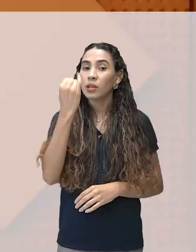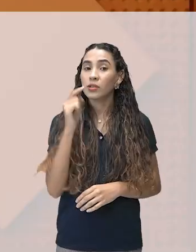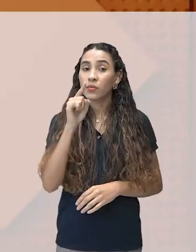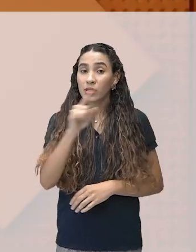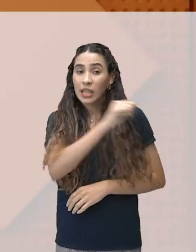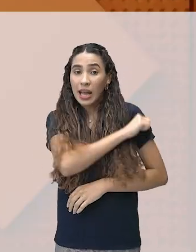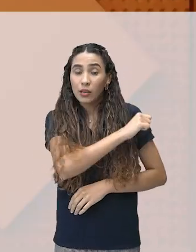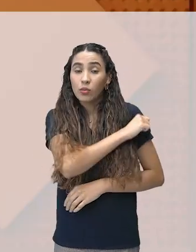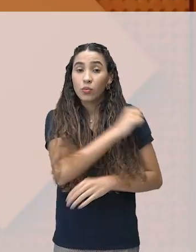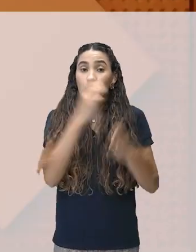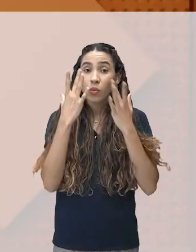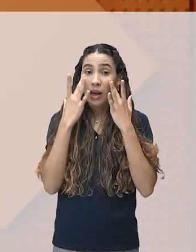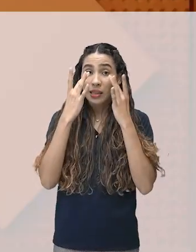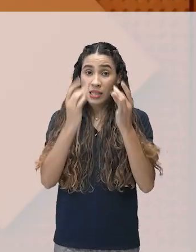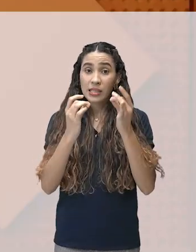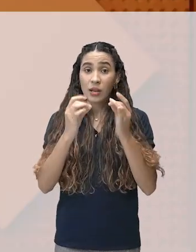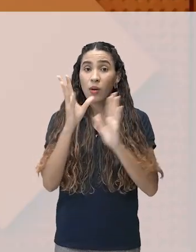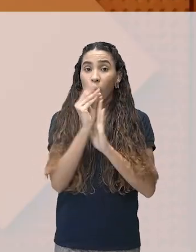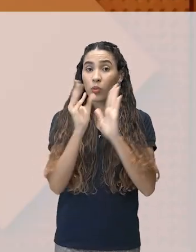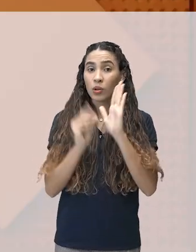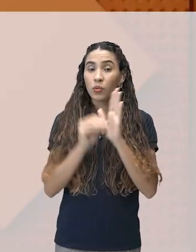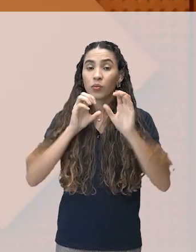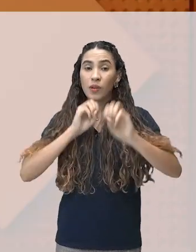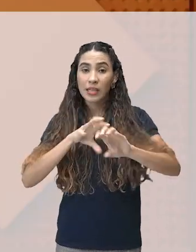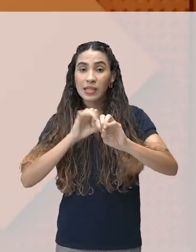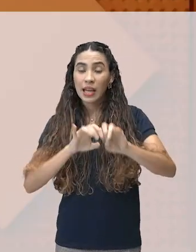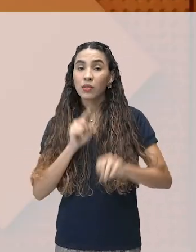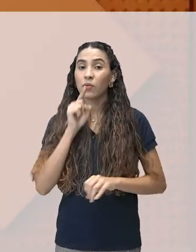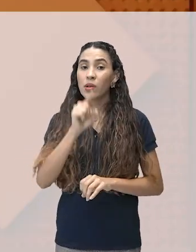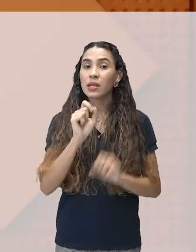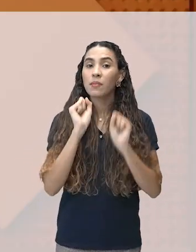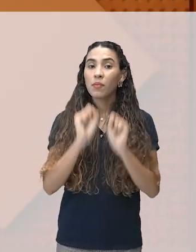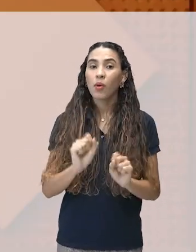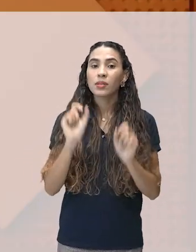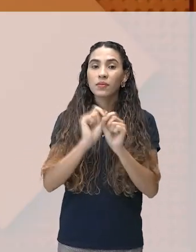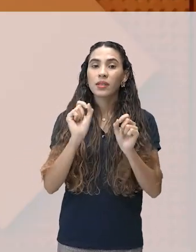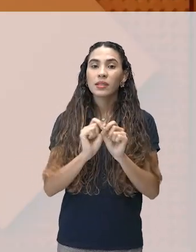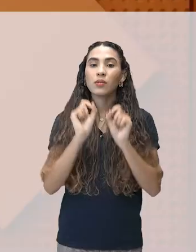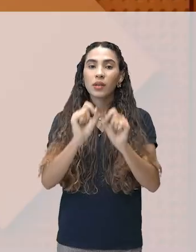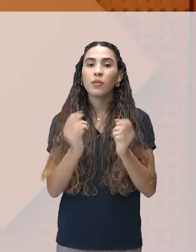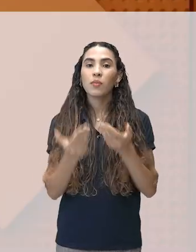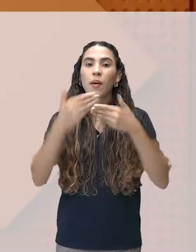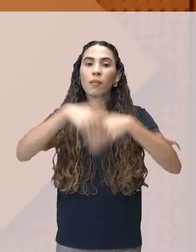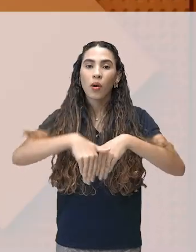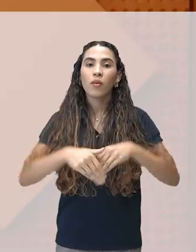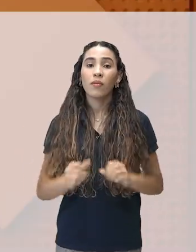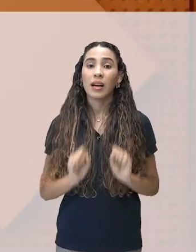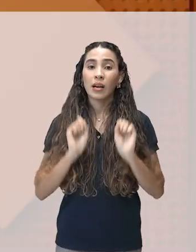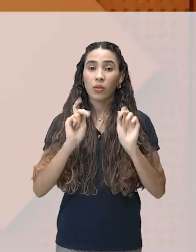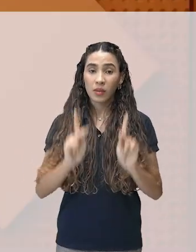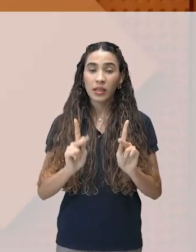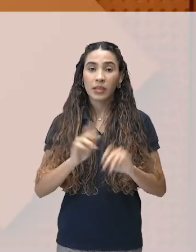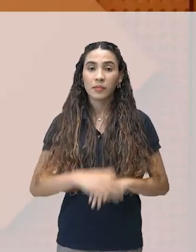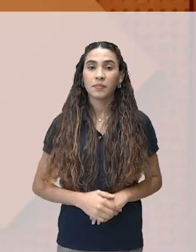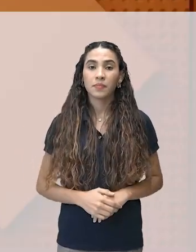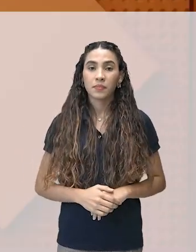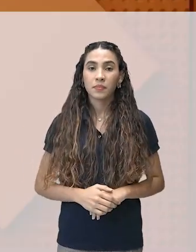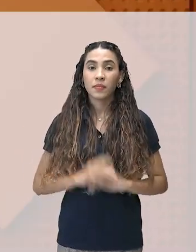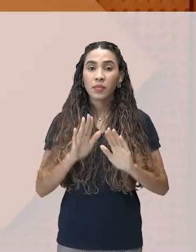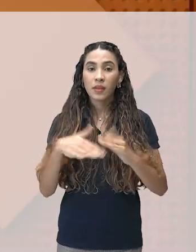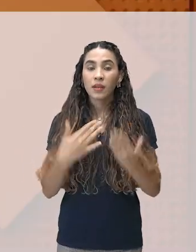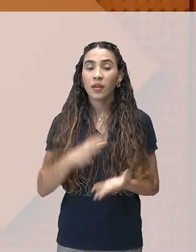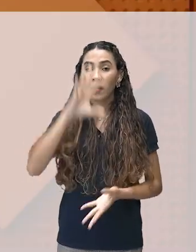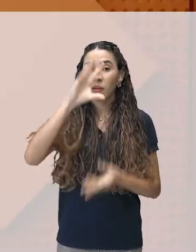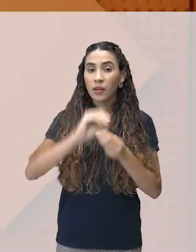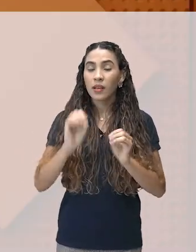fiquem atentos ao conteúdo ministrado para que vocês possam fazer uma avaliação exitosa. Certo? Feito